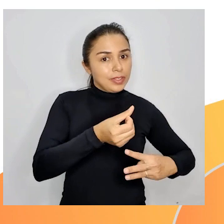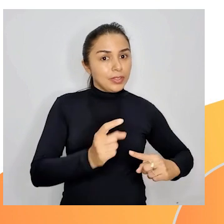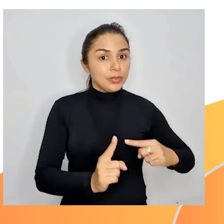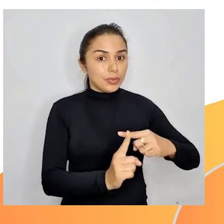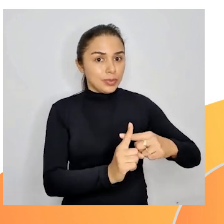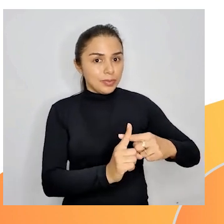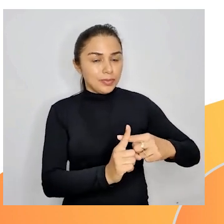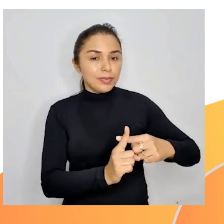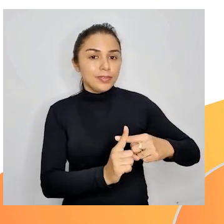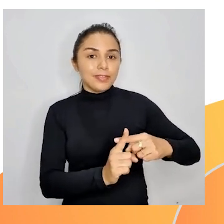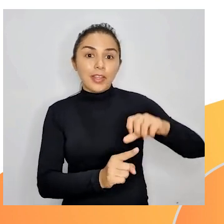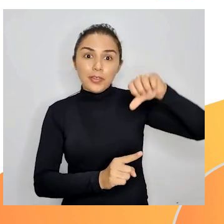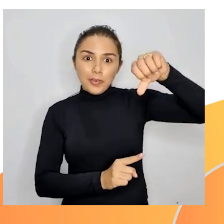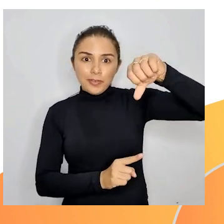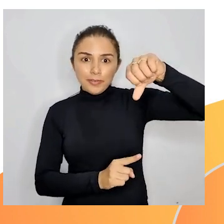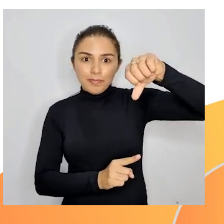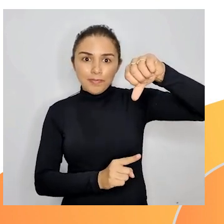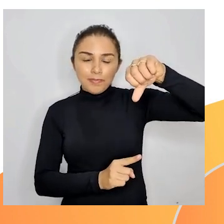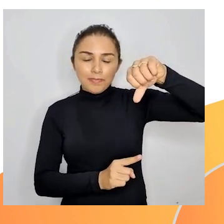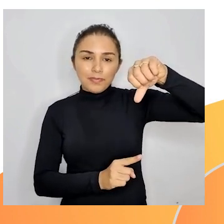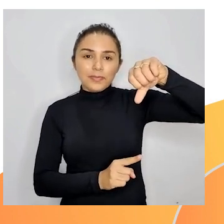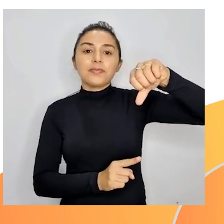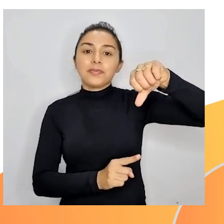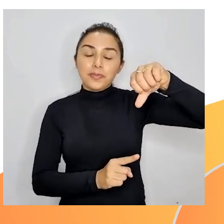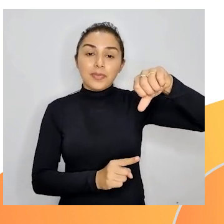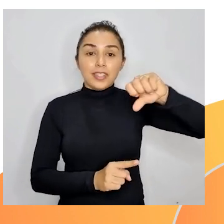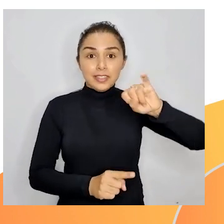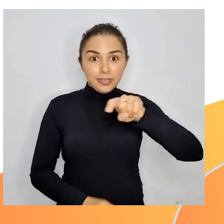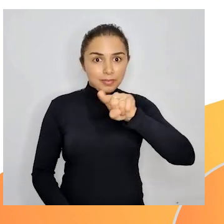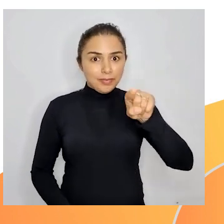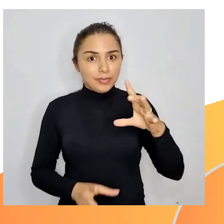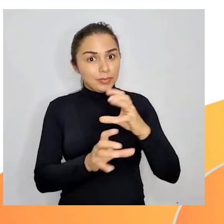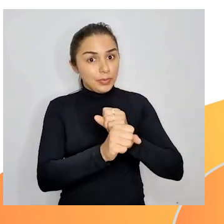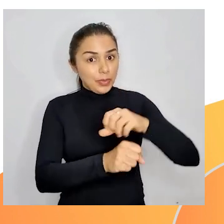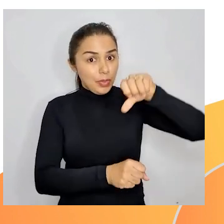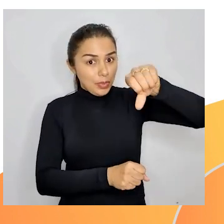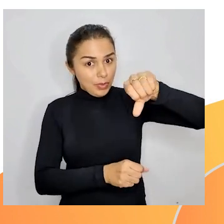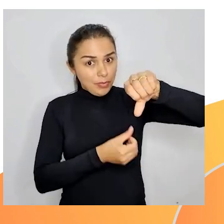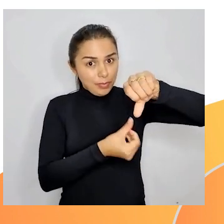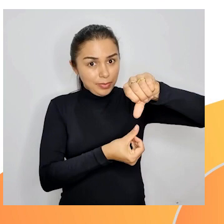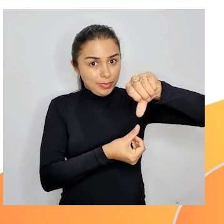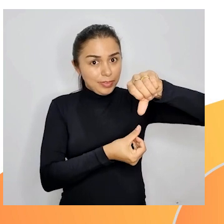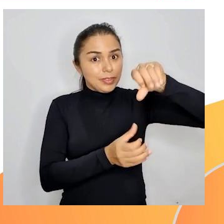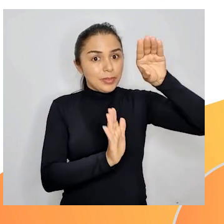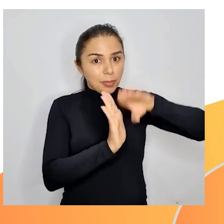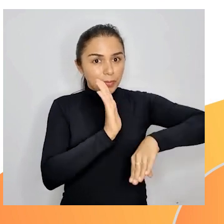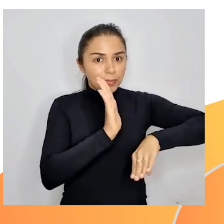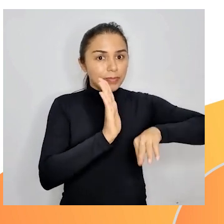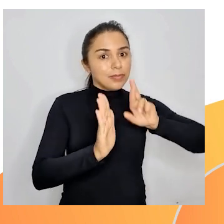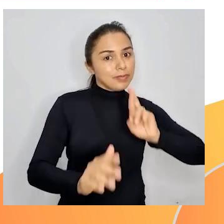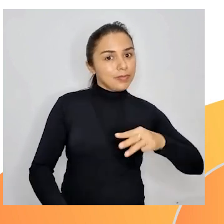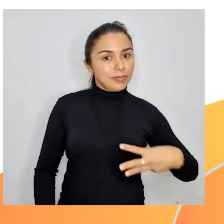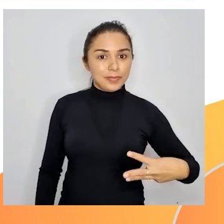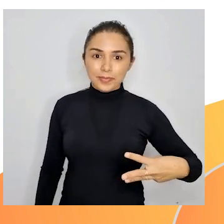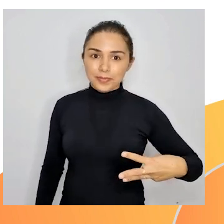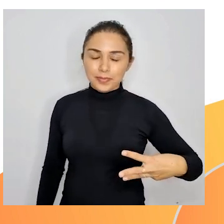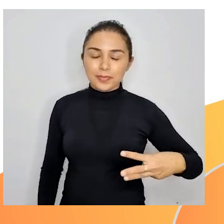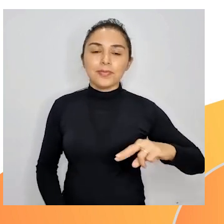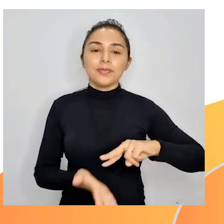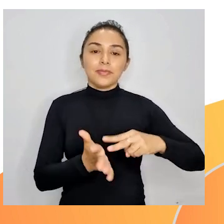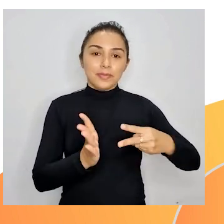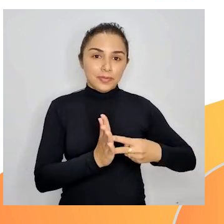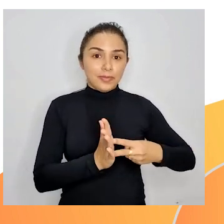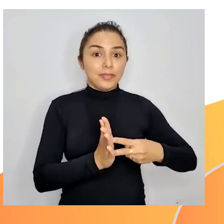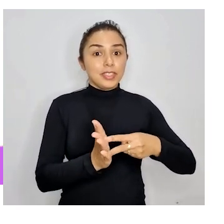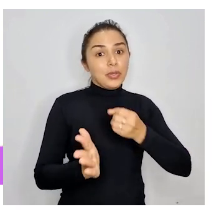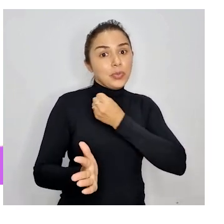E aí, se você fazer a operação inversa, 9 menos 6, nós vamos encontrar o 3. Logo, lá em cima estava